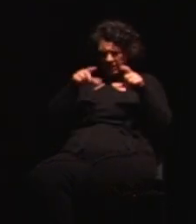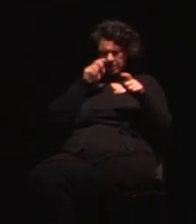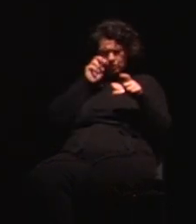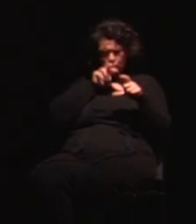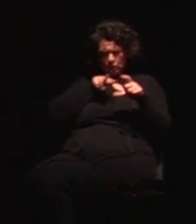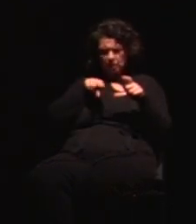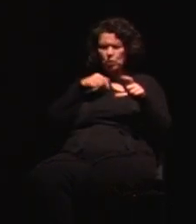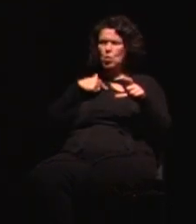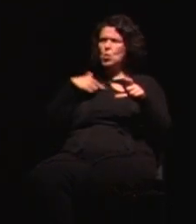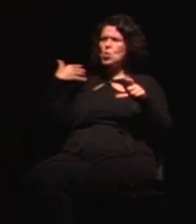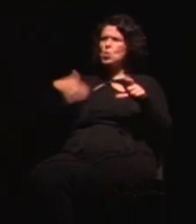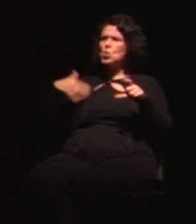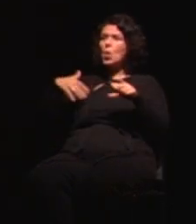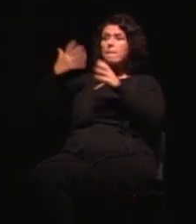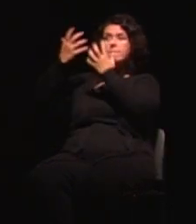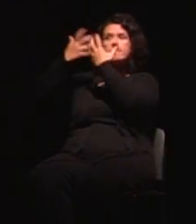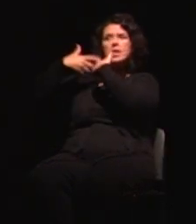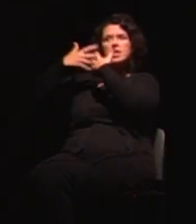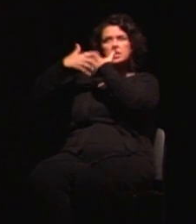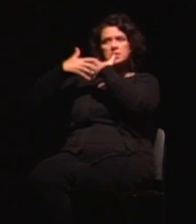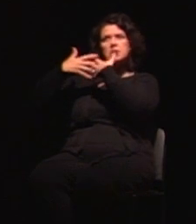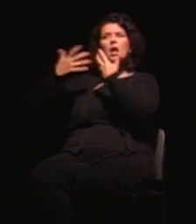muito.